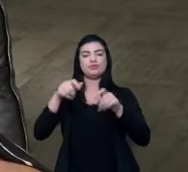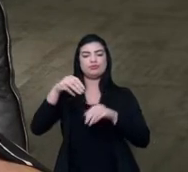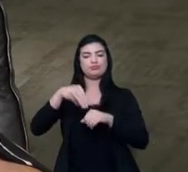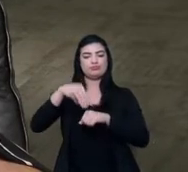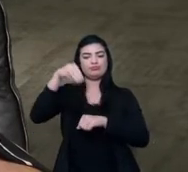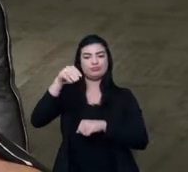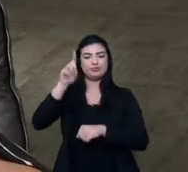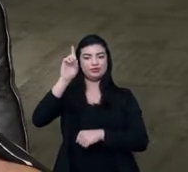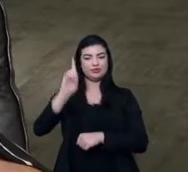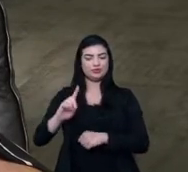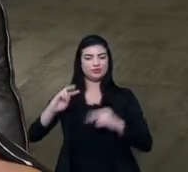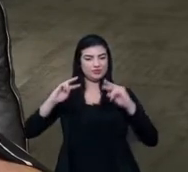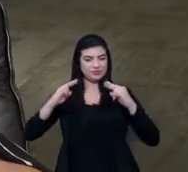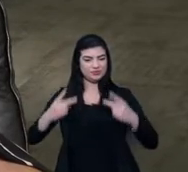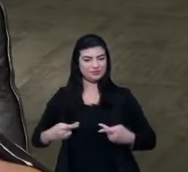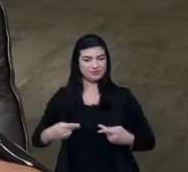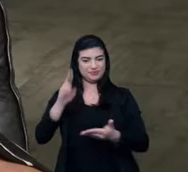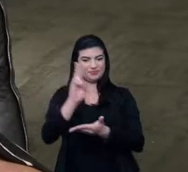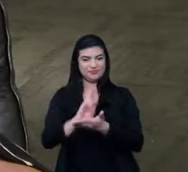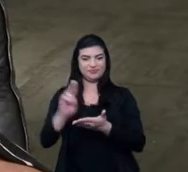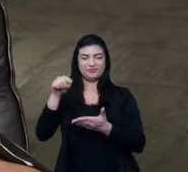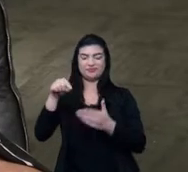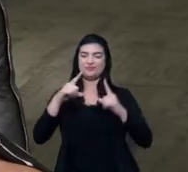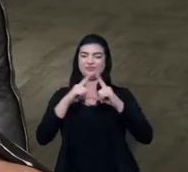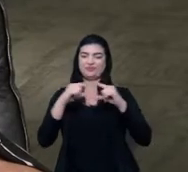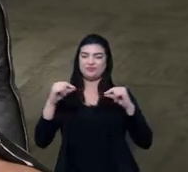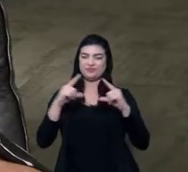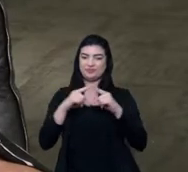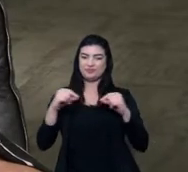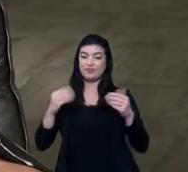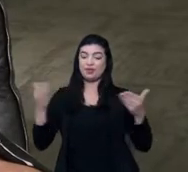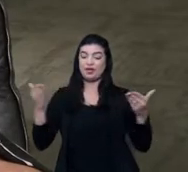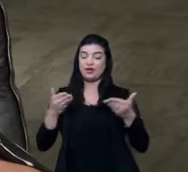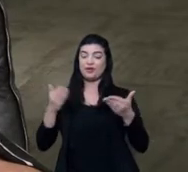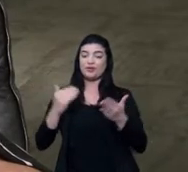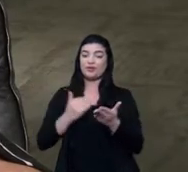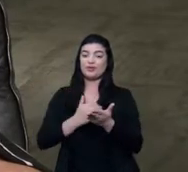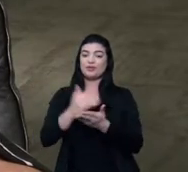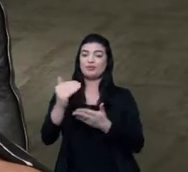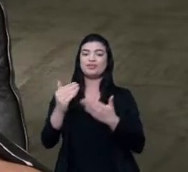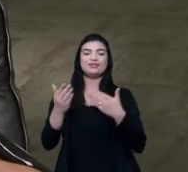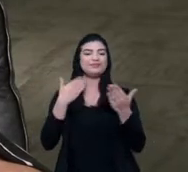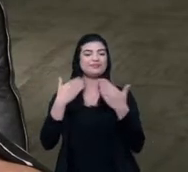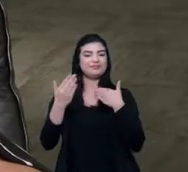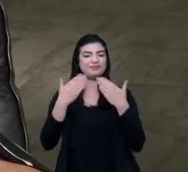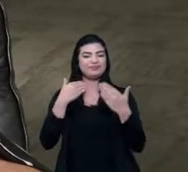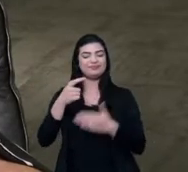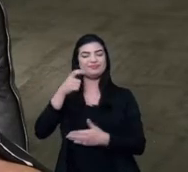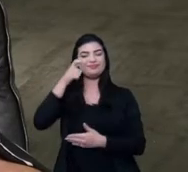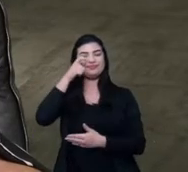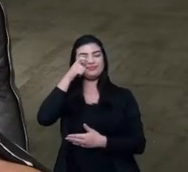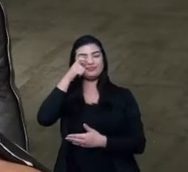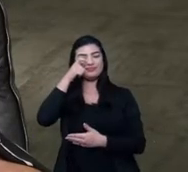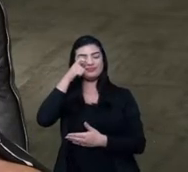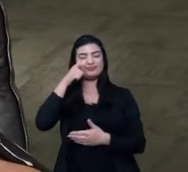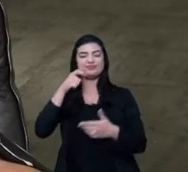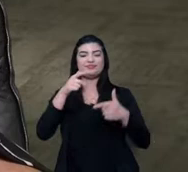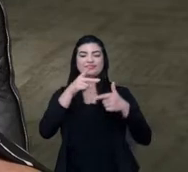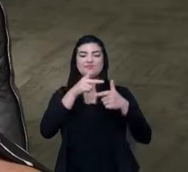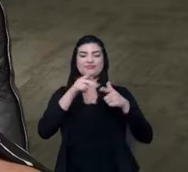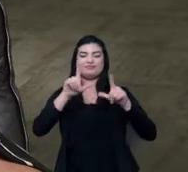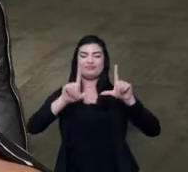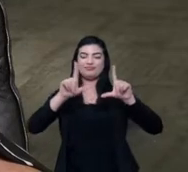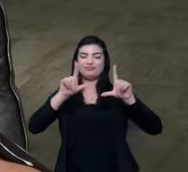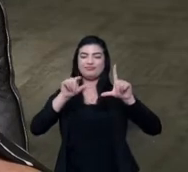pela Universidade de Brasília. Para darmos início ao nosso bate-papo, assistiremos um vídeo produzido por